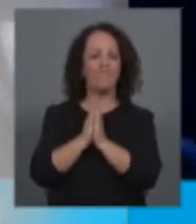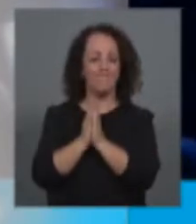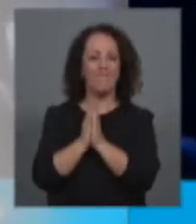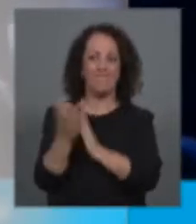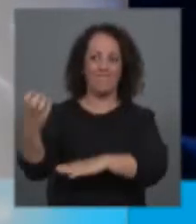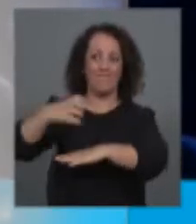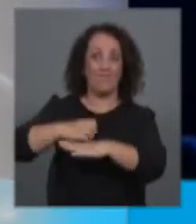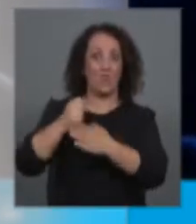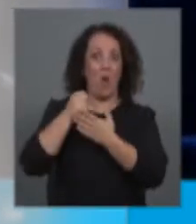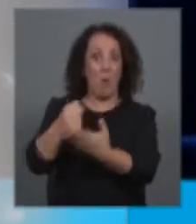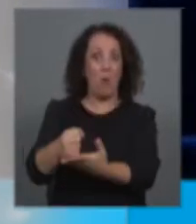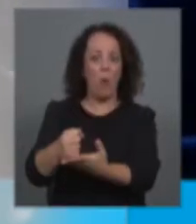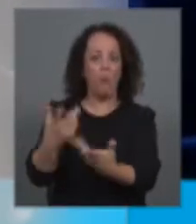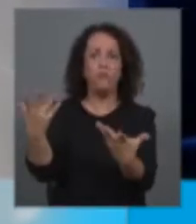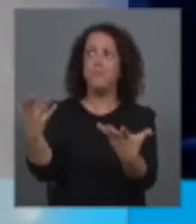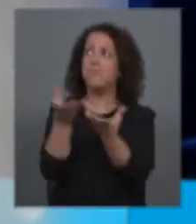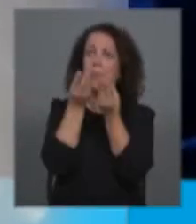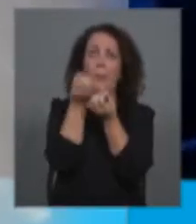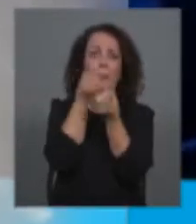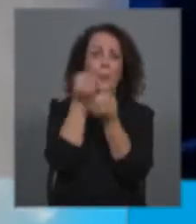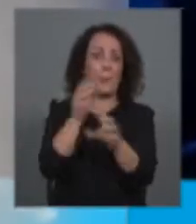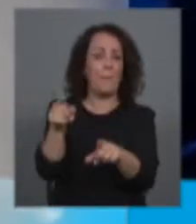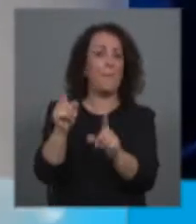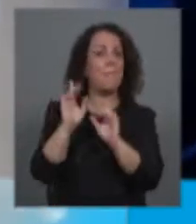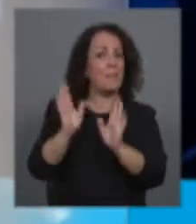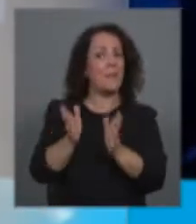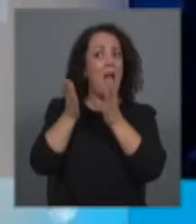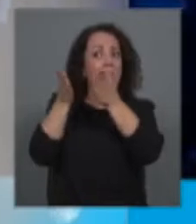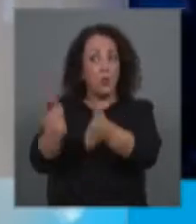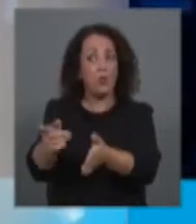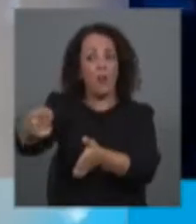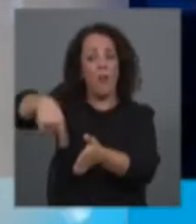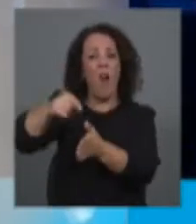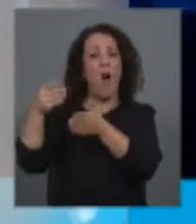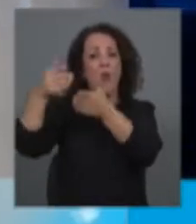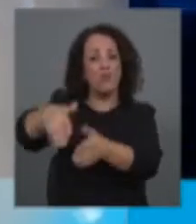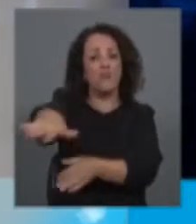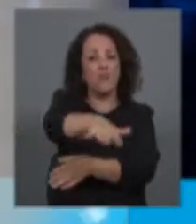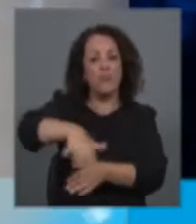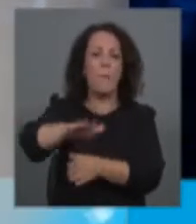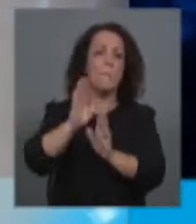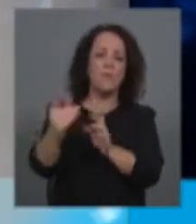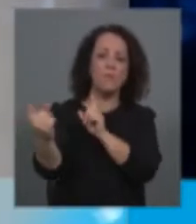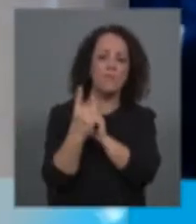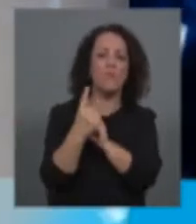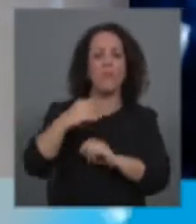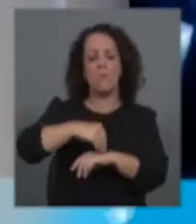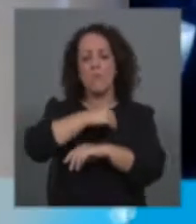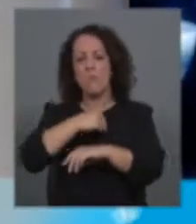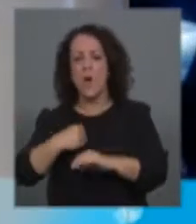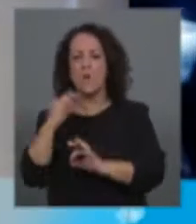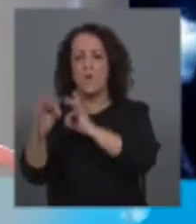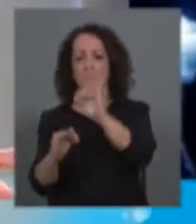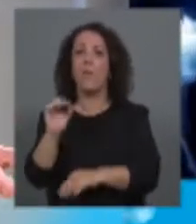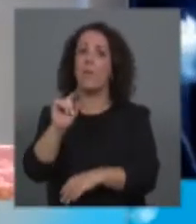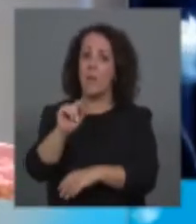e, portanto, precisa de ajuda para recuperar, para poder ajudar a comunidade que necessita dos cuidados médicos, e o Líbano